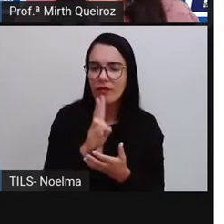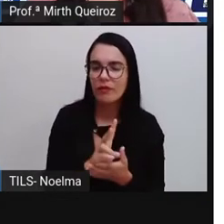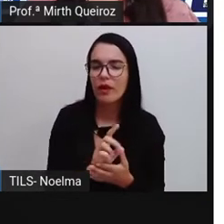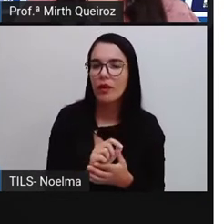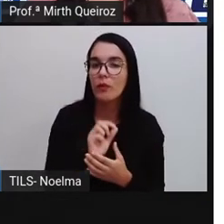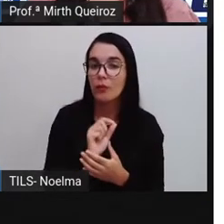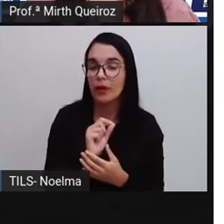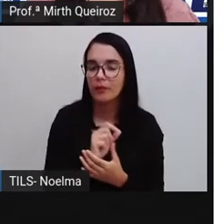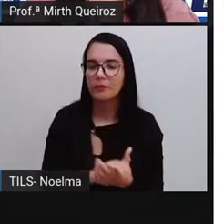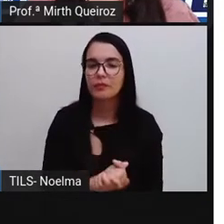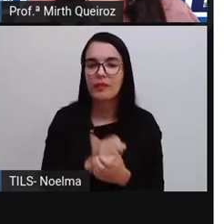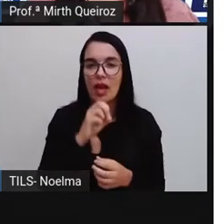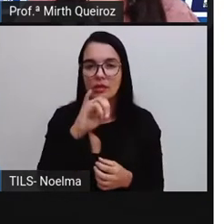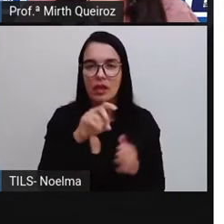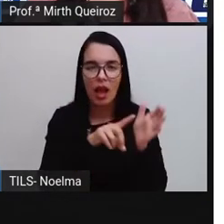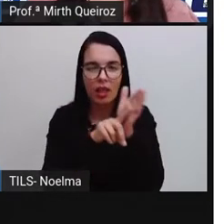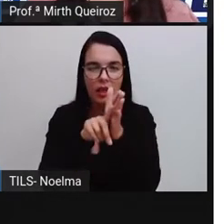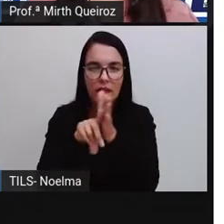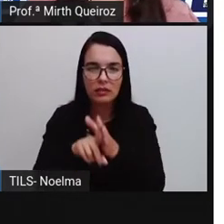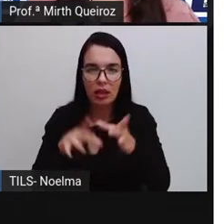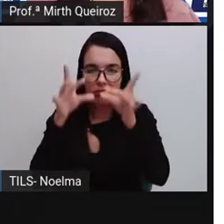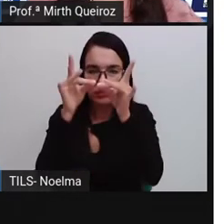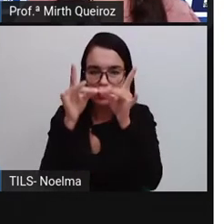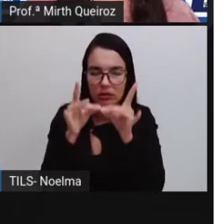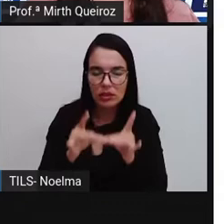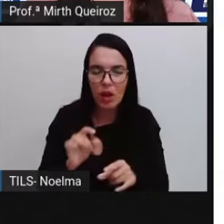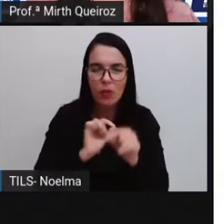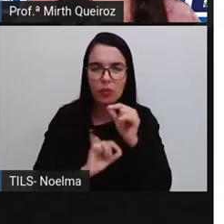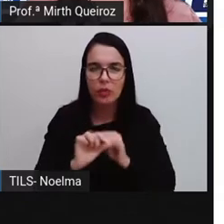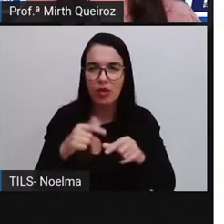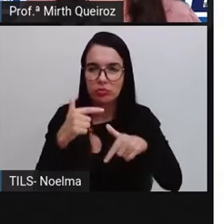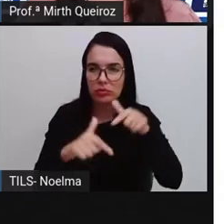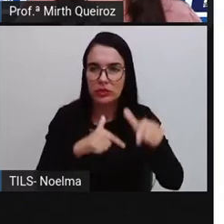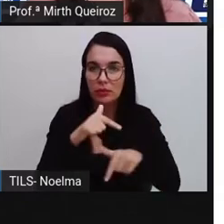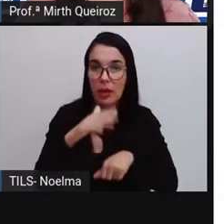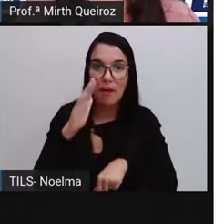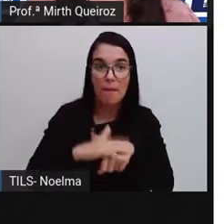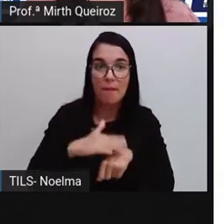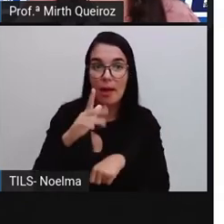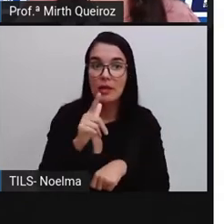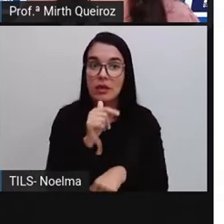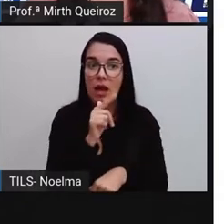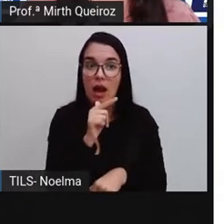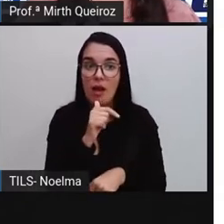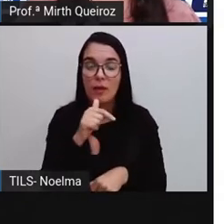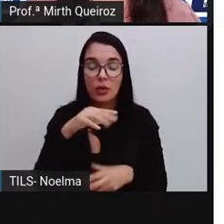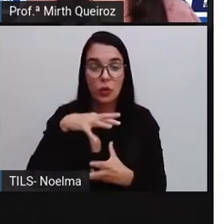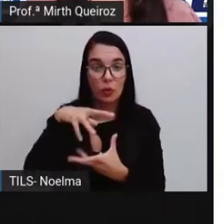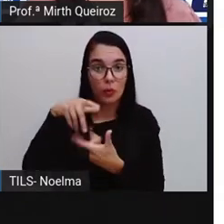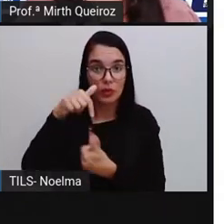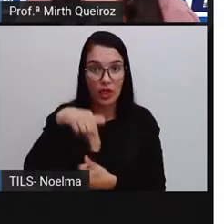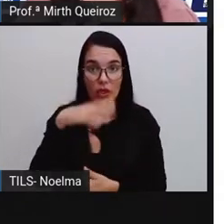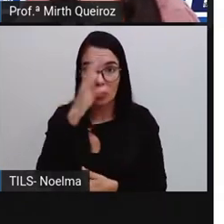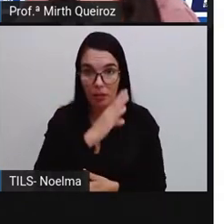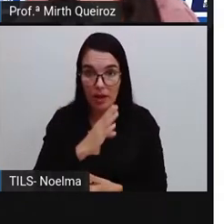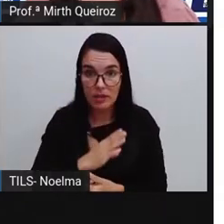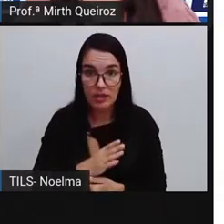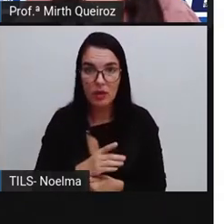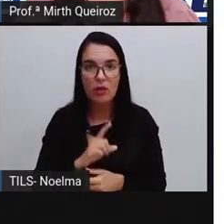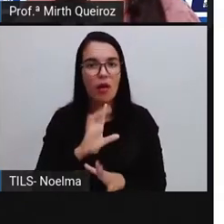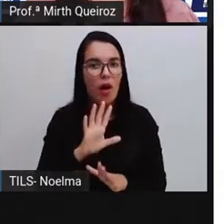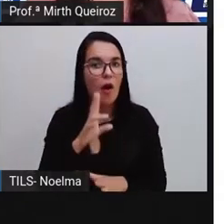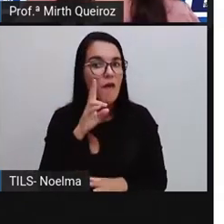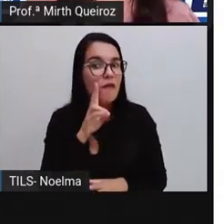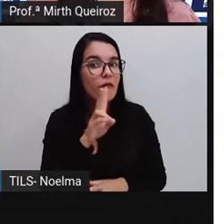Se nós formos aí analisar detalhadamente as atividades que mais consomem água no mundo e também do Brasil a gente constataria